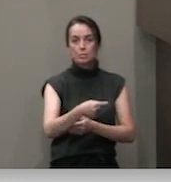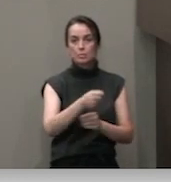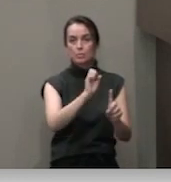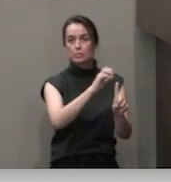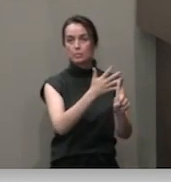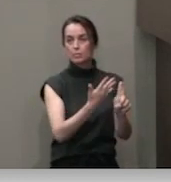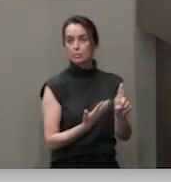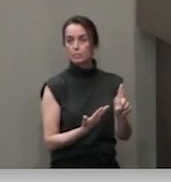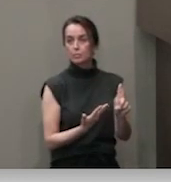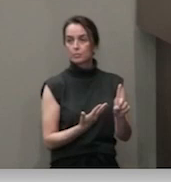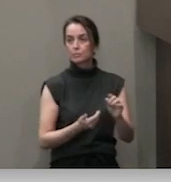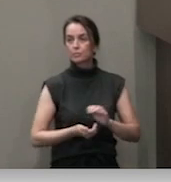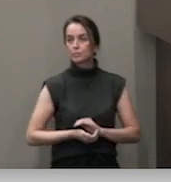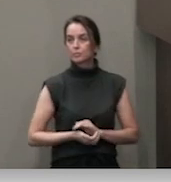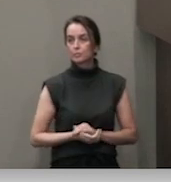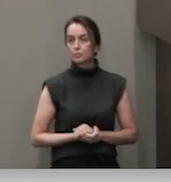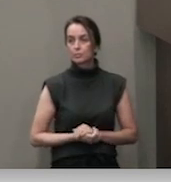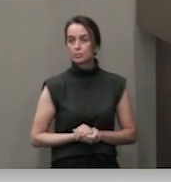mérito